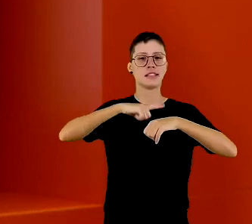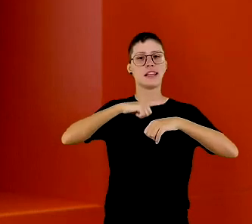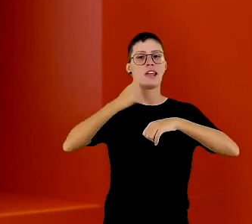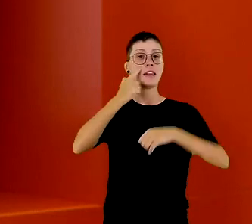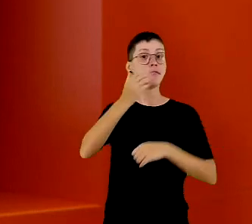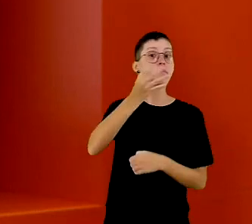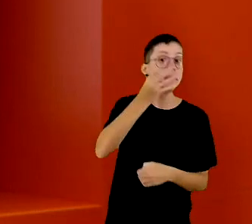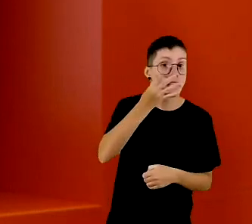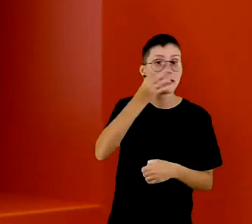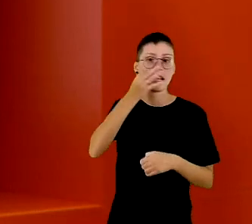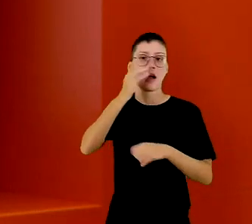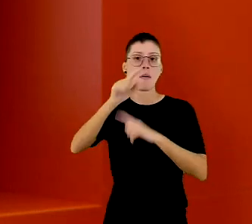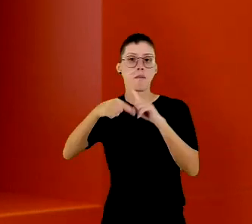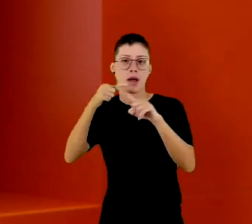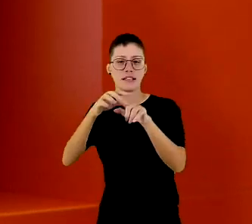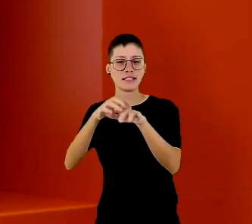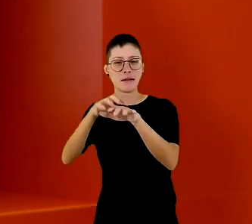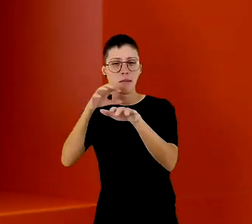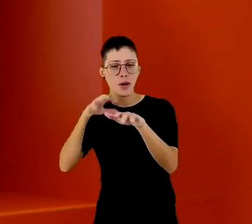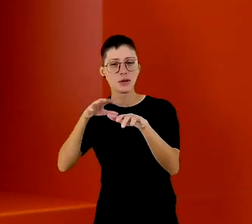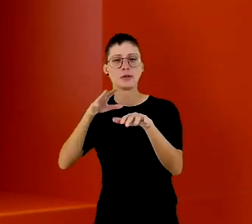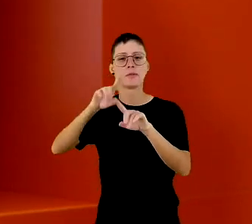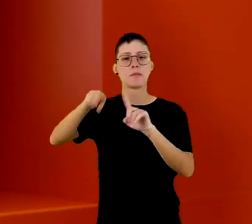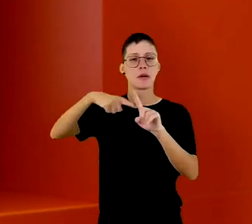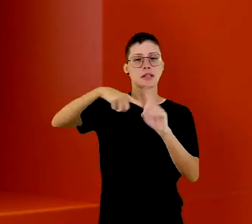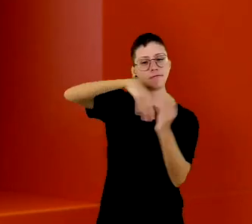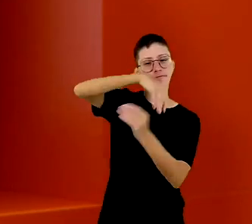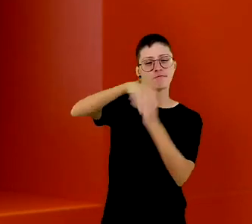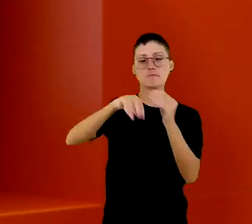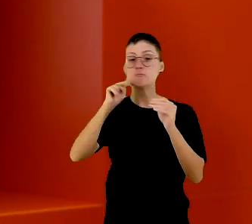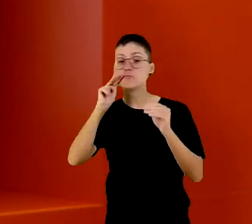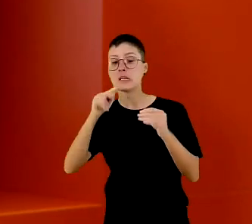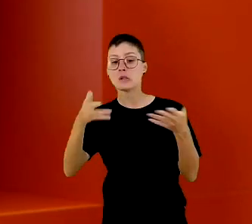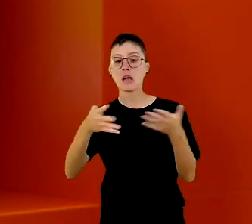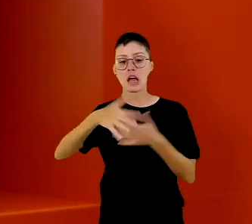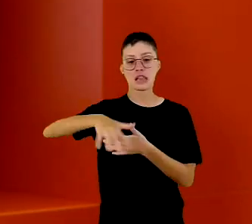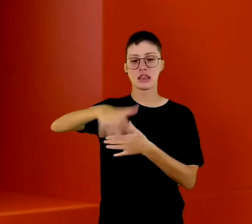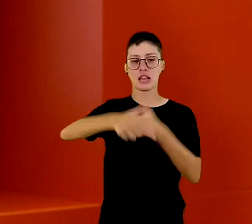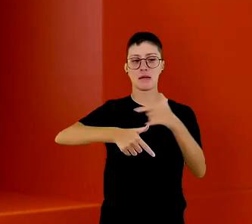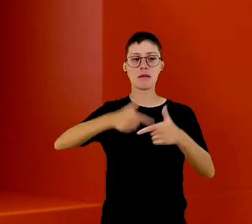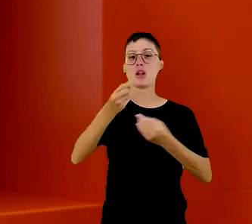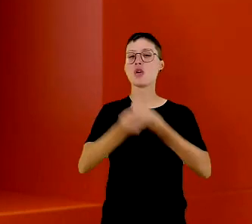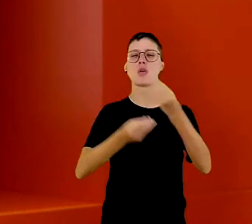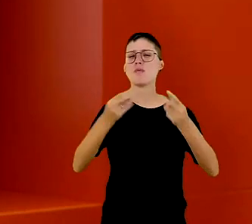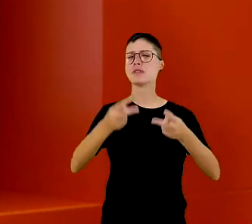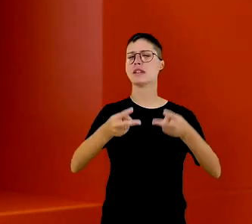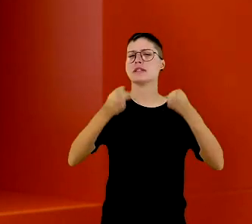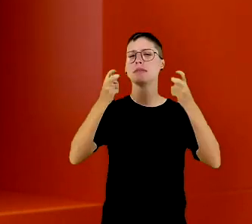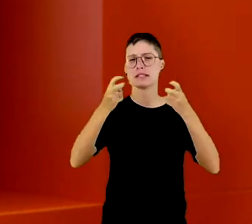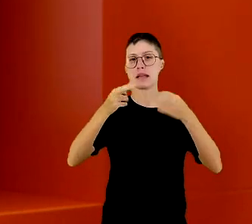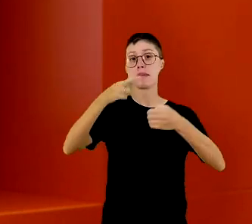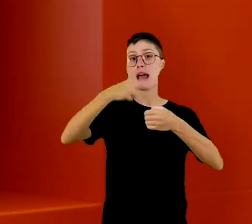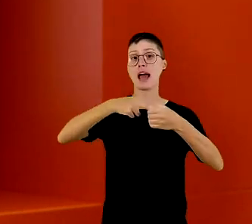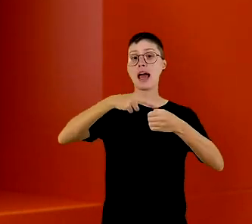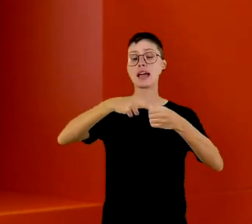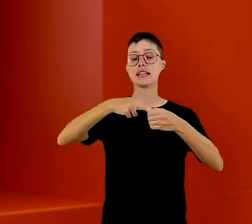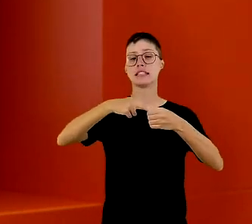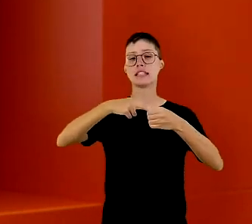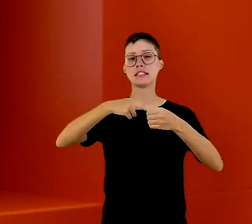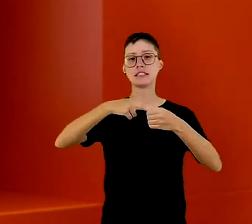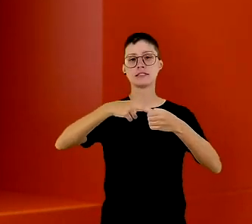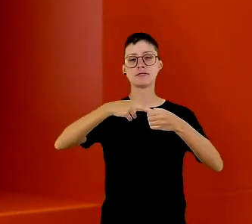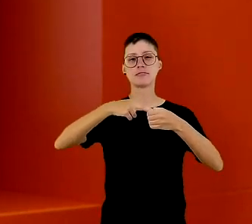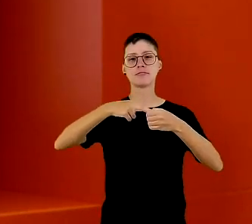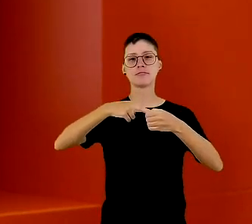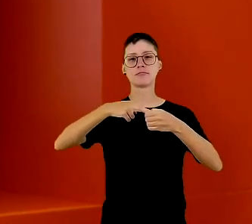o mercado, tendência, o que vocês acham, como é que vocês enxergam a Raizen e